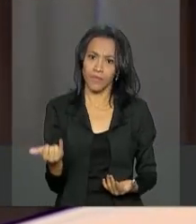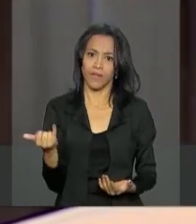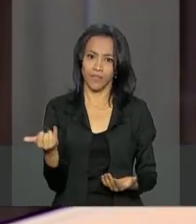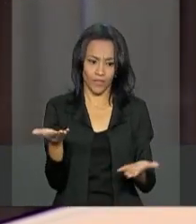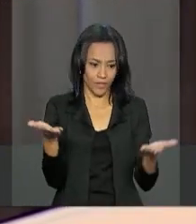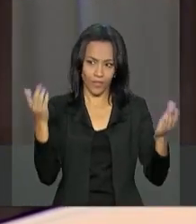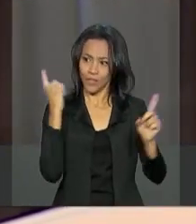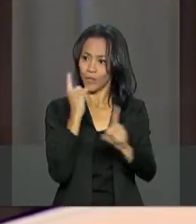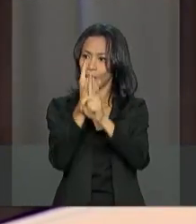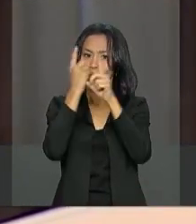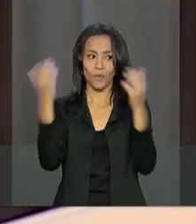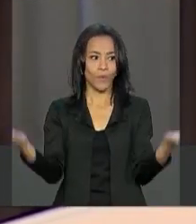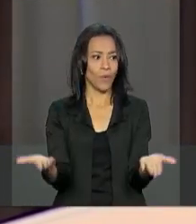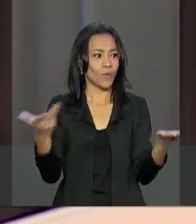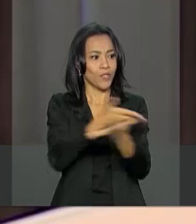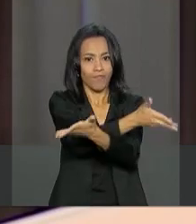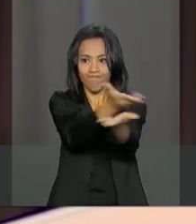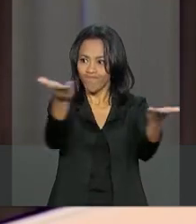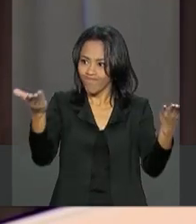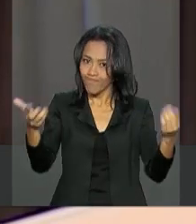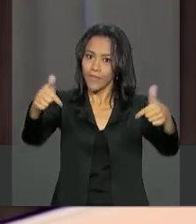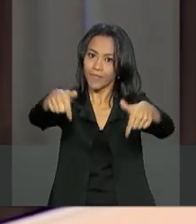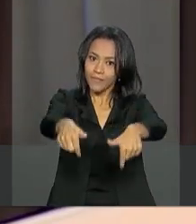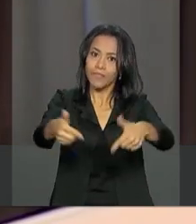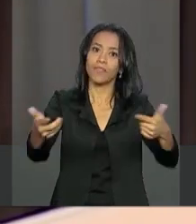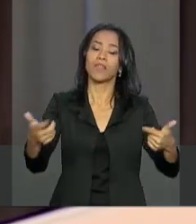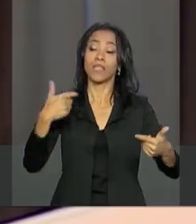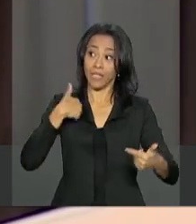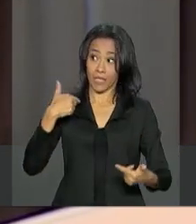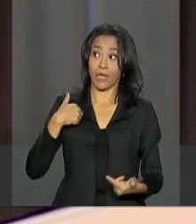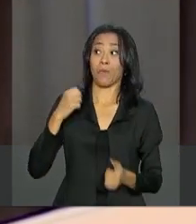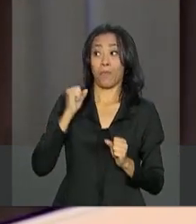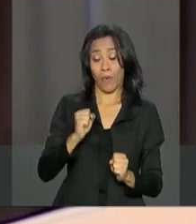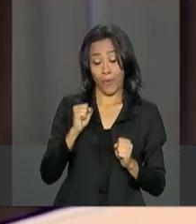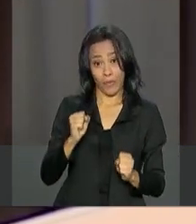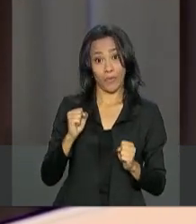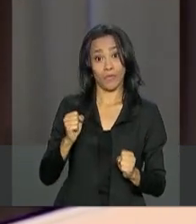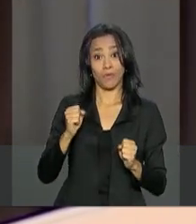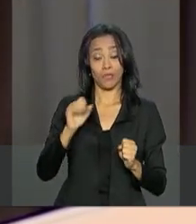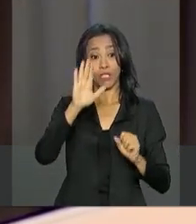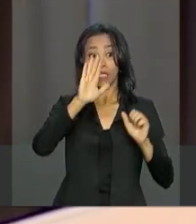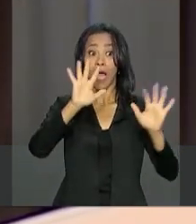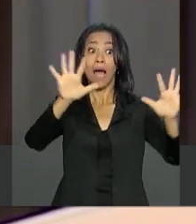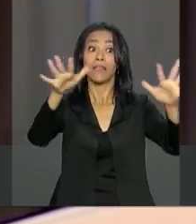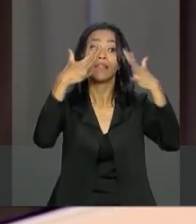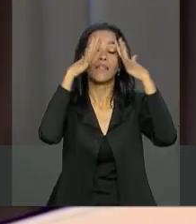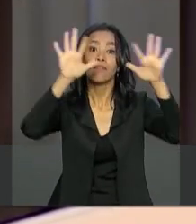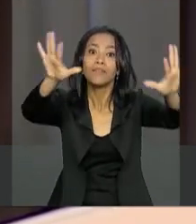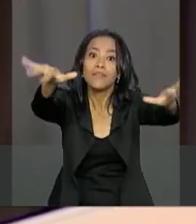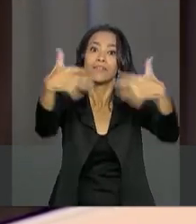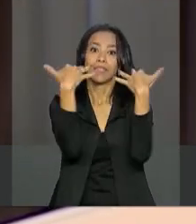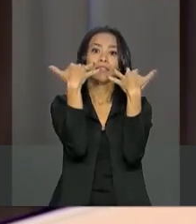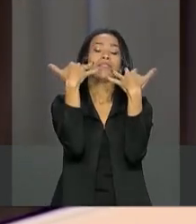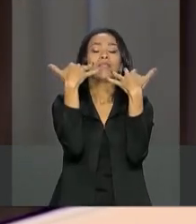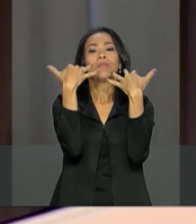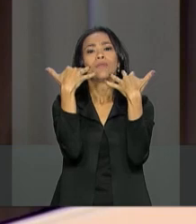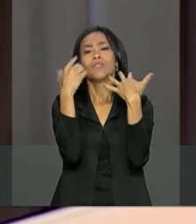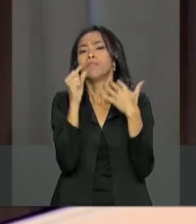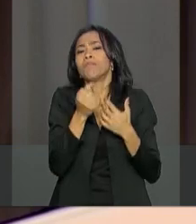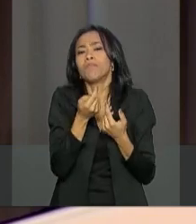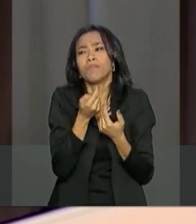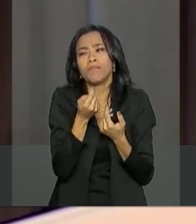deste encontro, né? Porque também eu posso aqui, viu, Robson, chamar uma atenção para um conjunto de pequenas